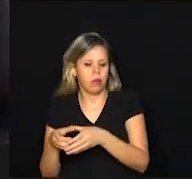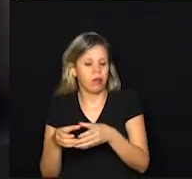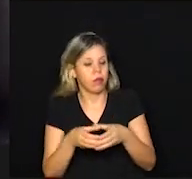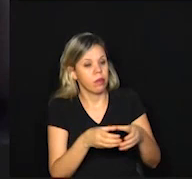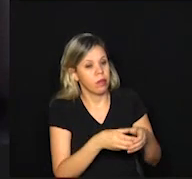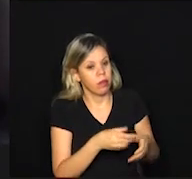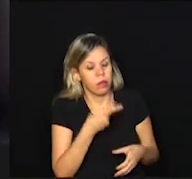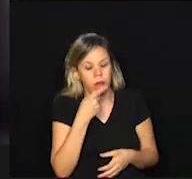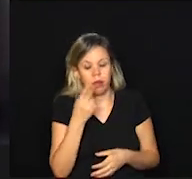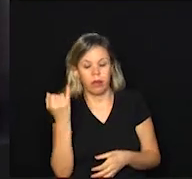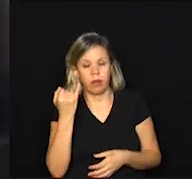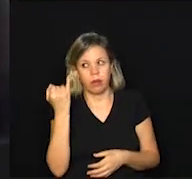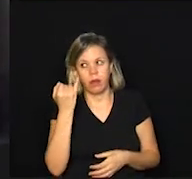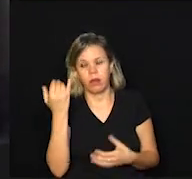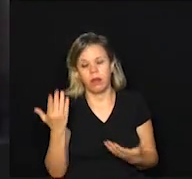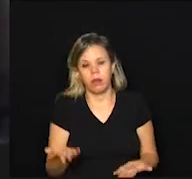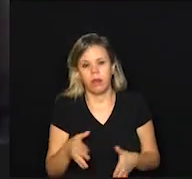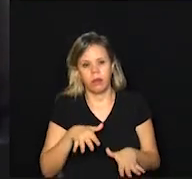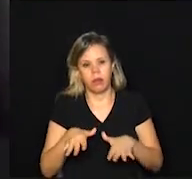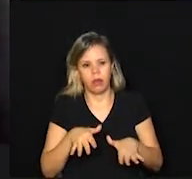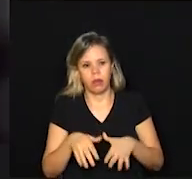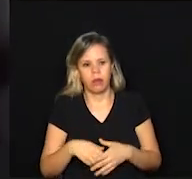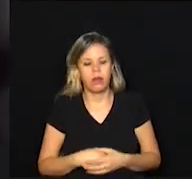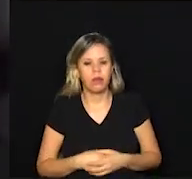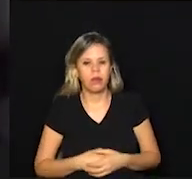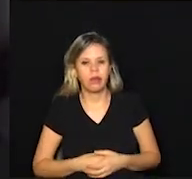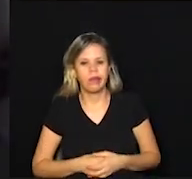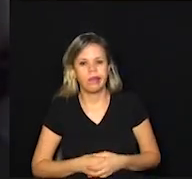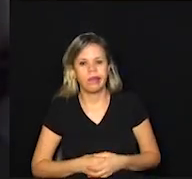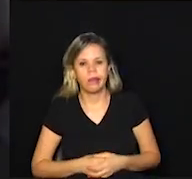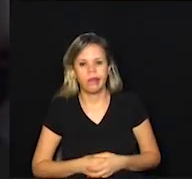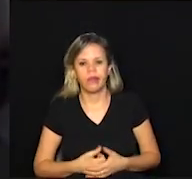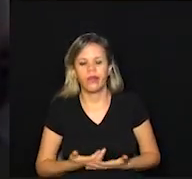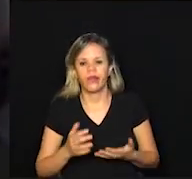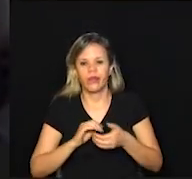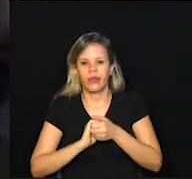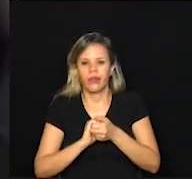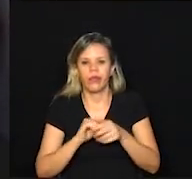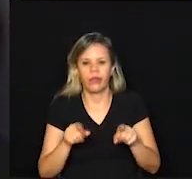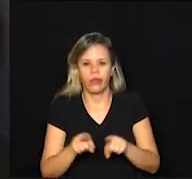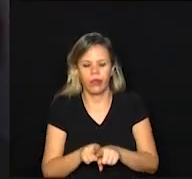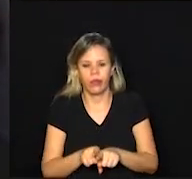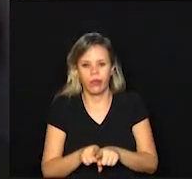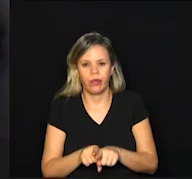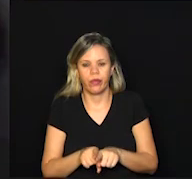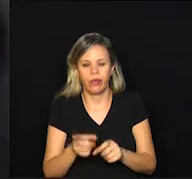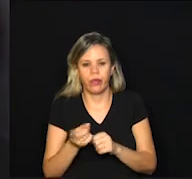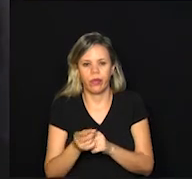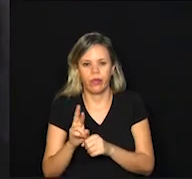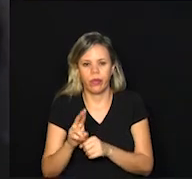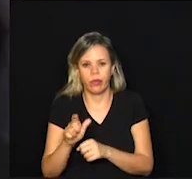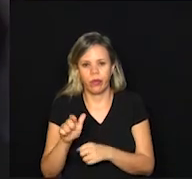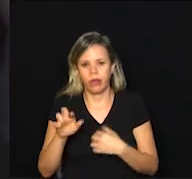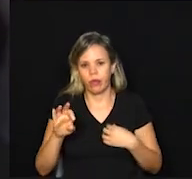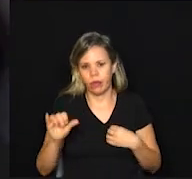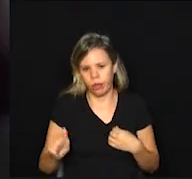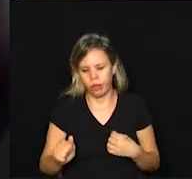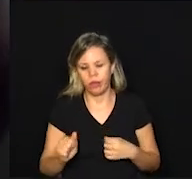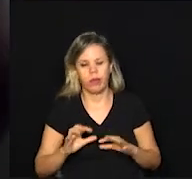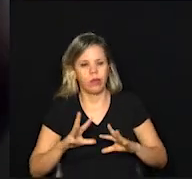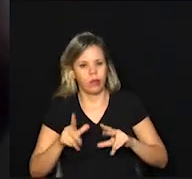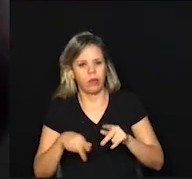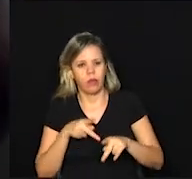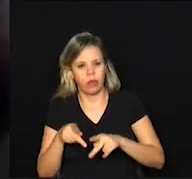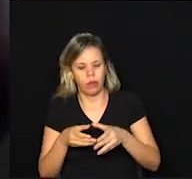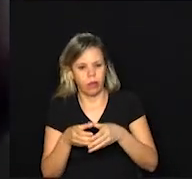e dizer na importância dessa movimentação quero cumprimentar também a doutora Alessandra Ribeiro e